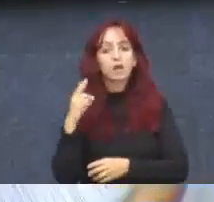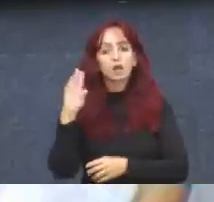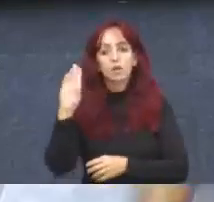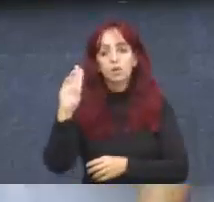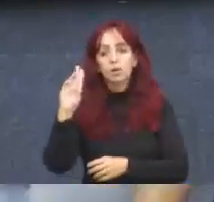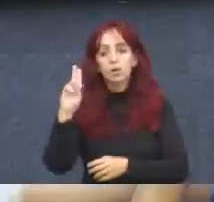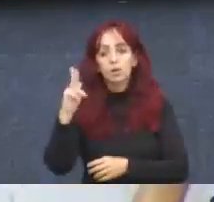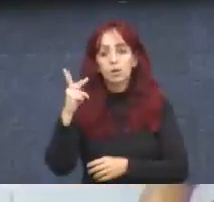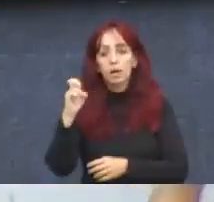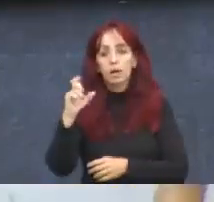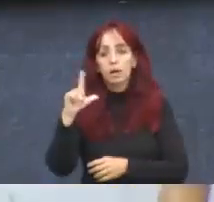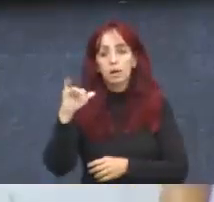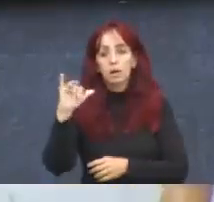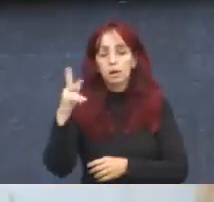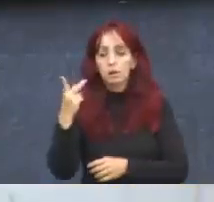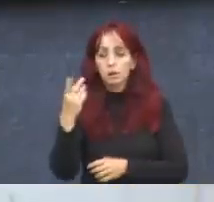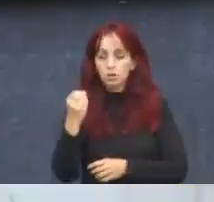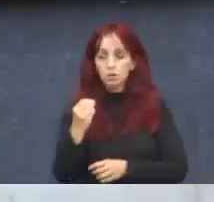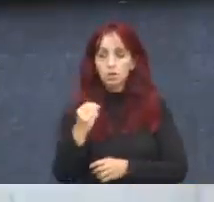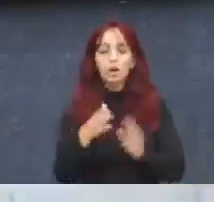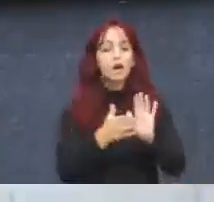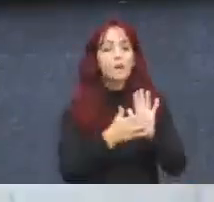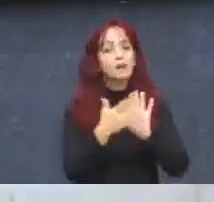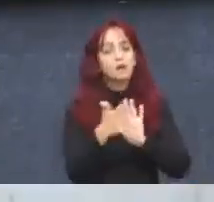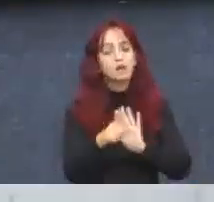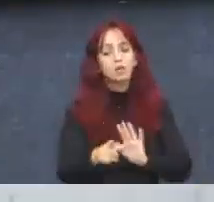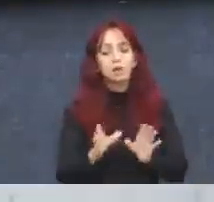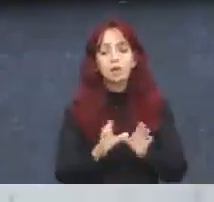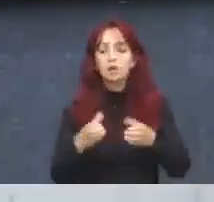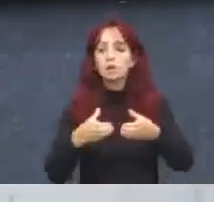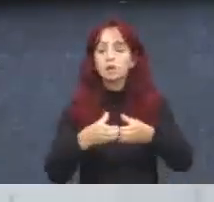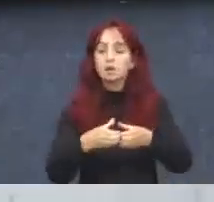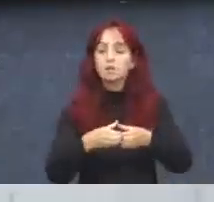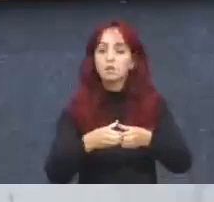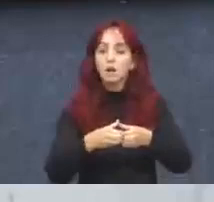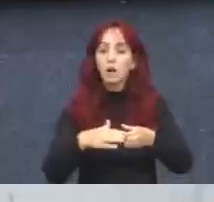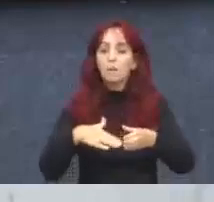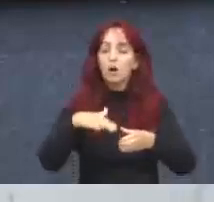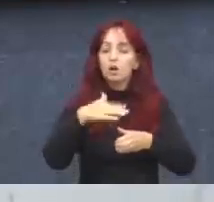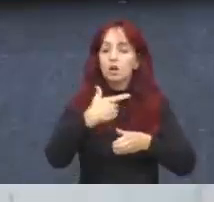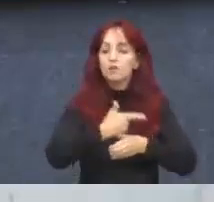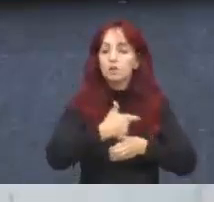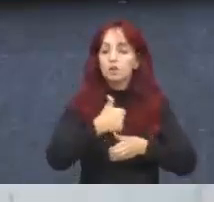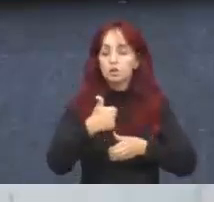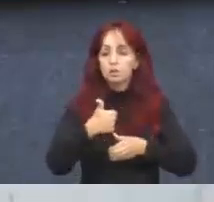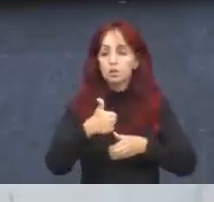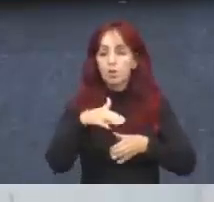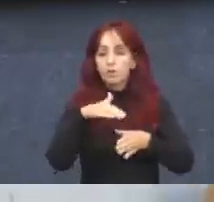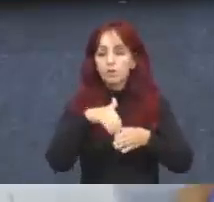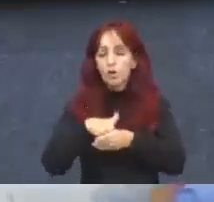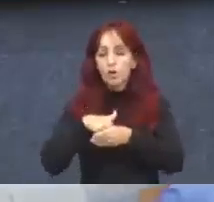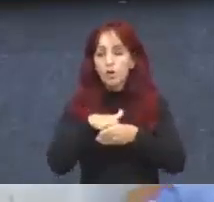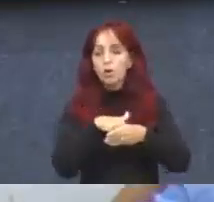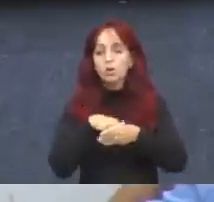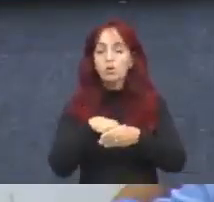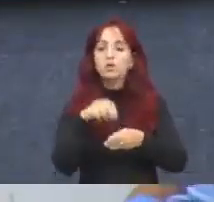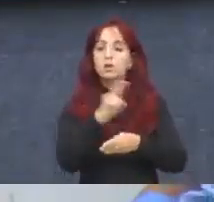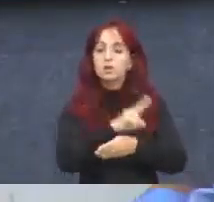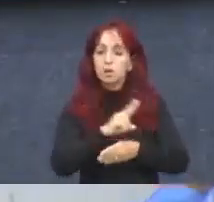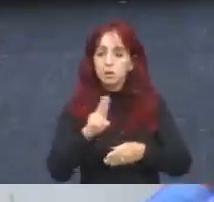Farmácia. Emendas, não há. Quórum, maioria dos membros da Câmara, são 21 votos. A votação é